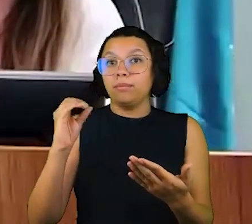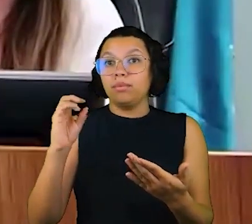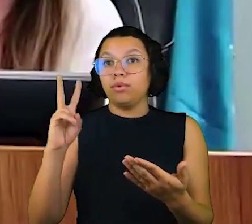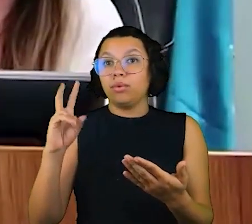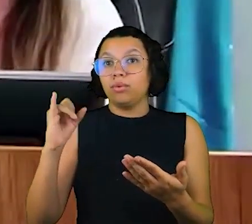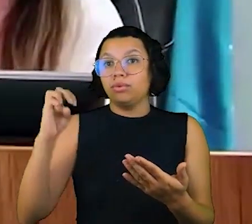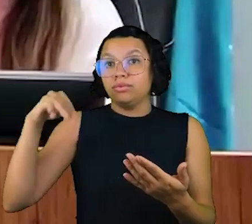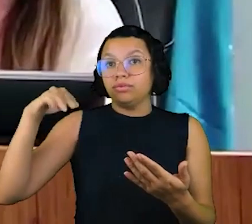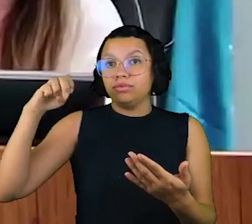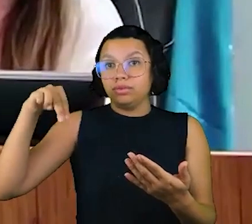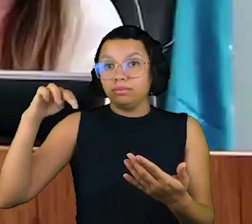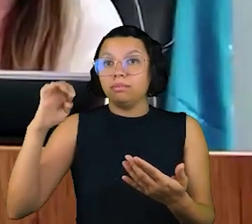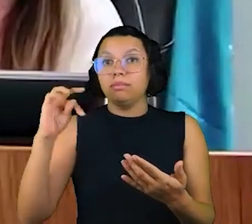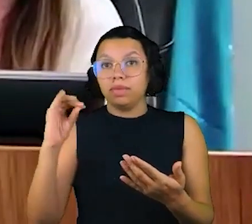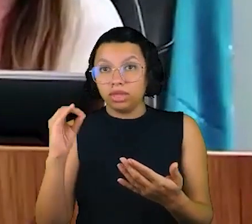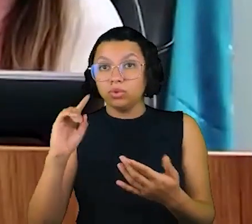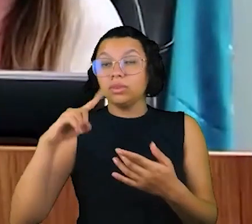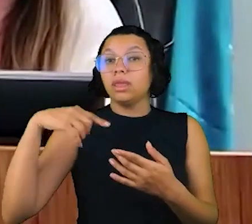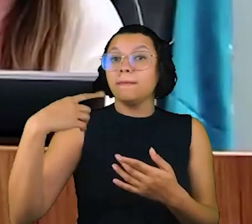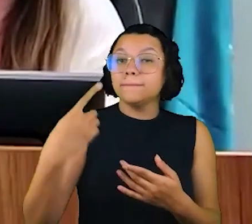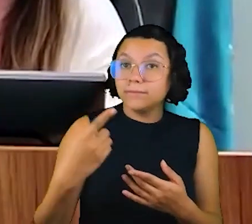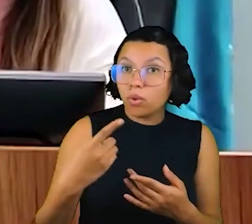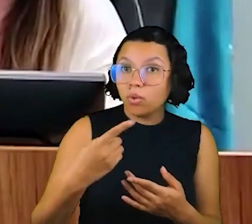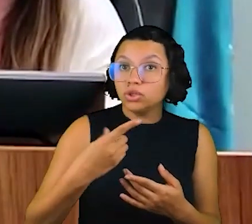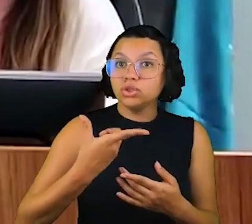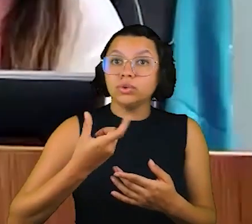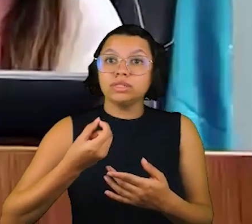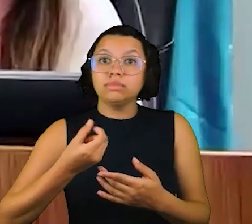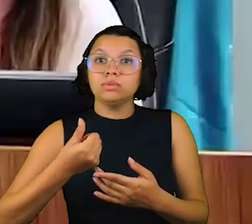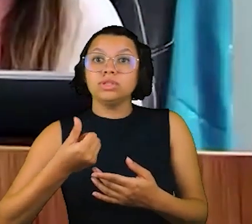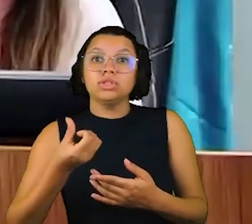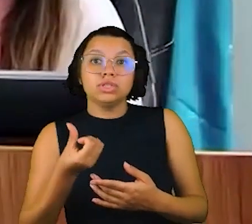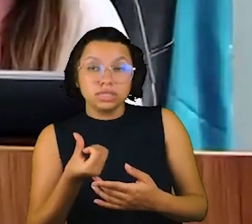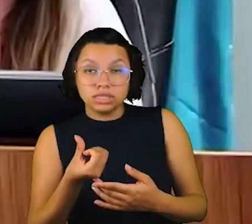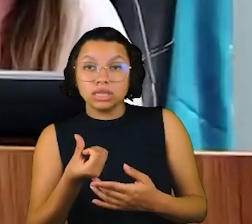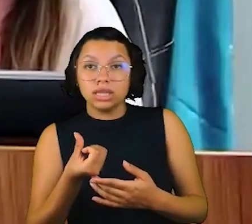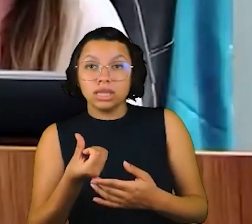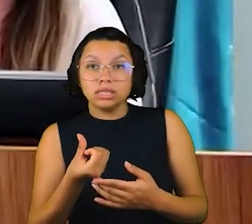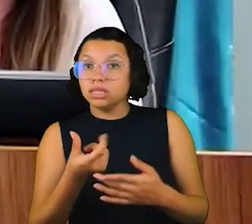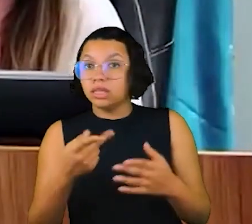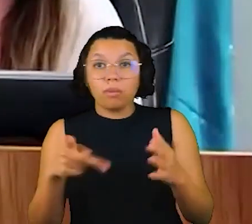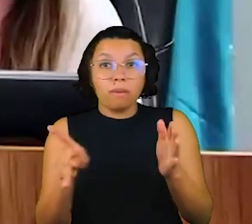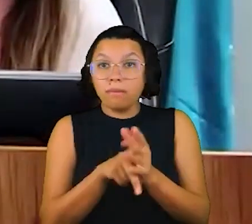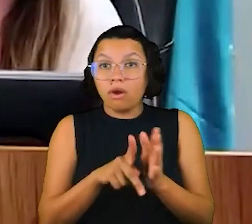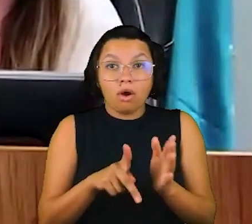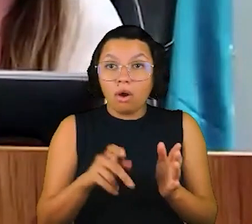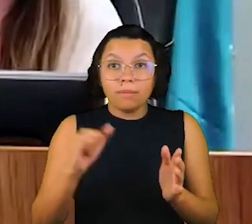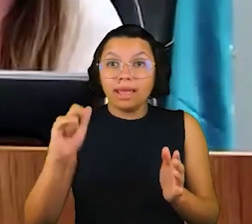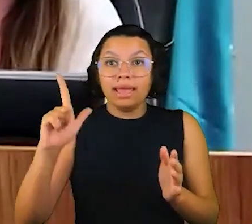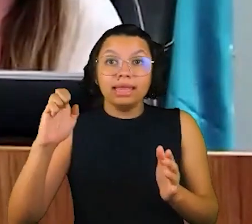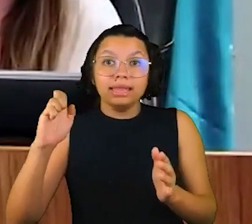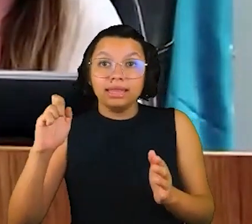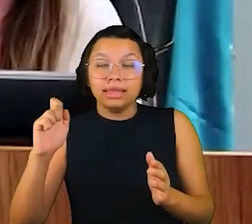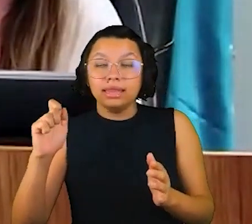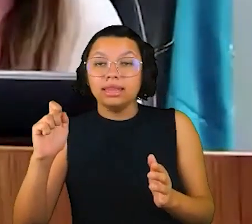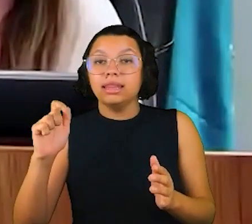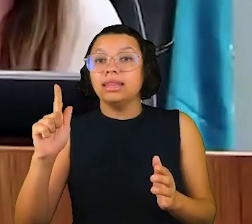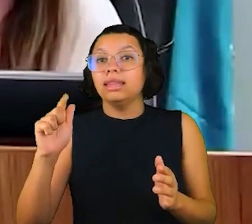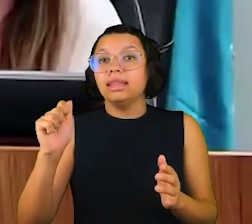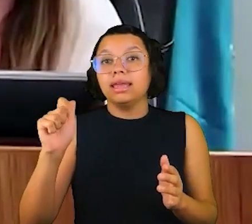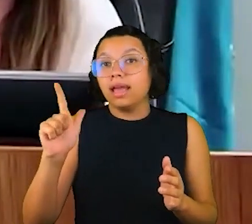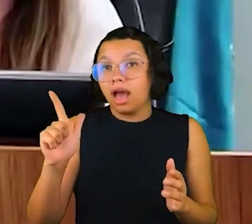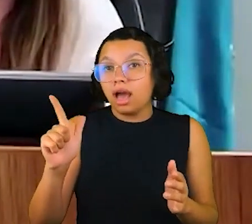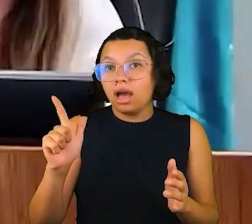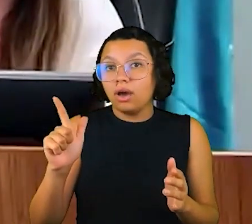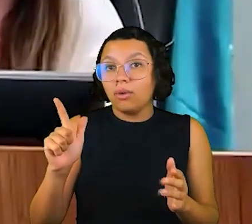que se tornou, desde quando o Código entrou em vigor, em 2016, ilegal. E nós vivemos debaixo da